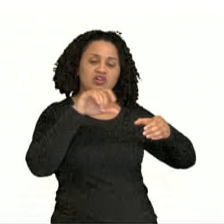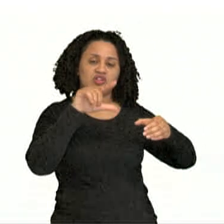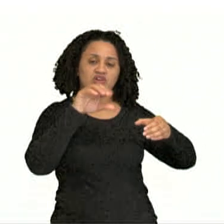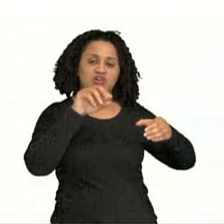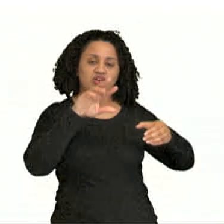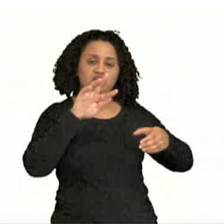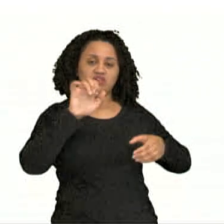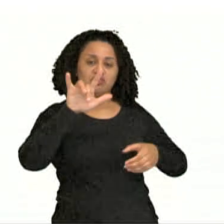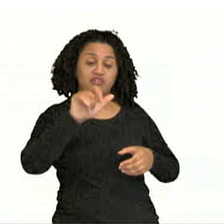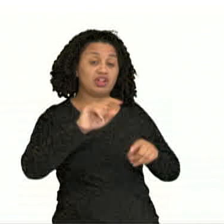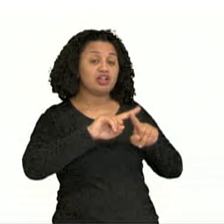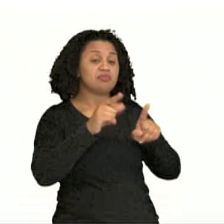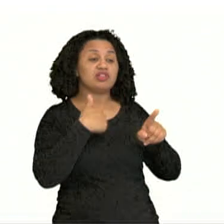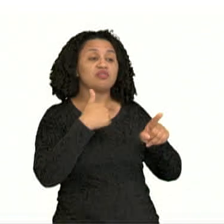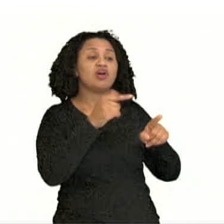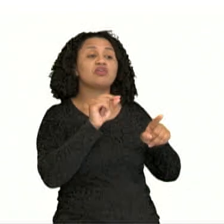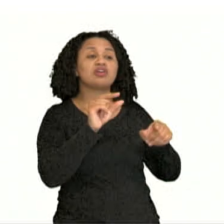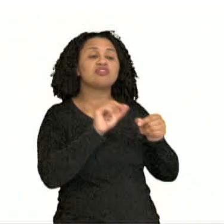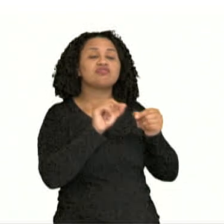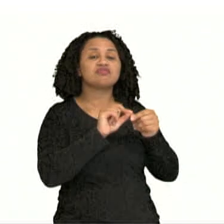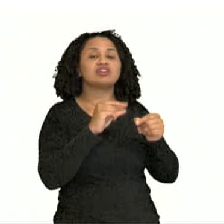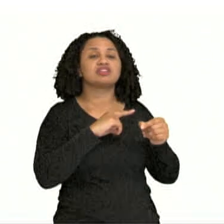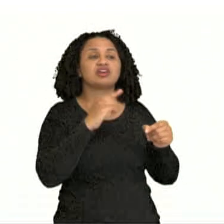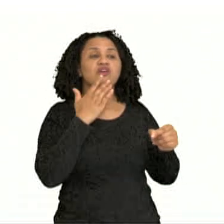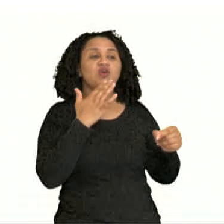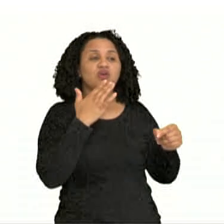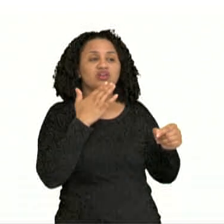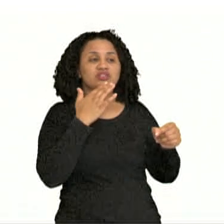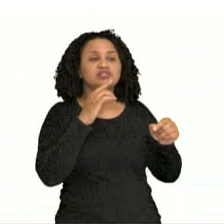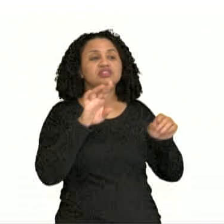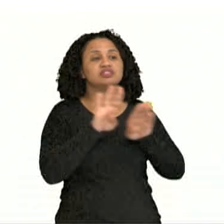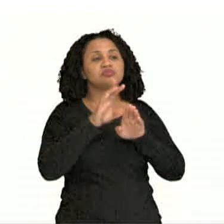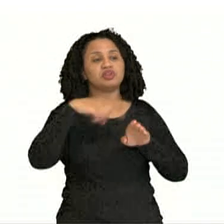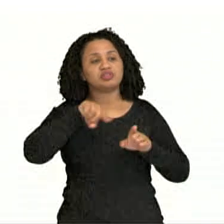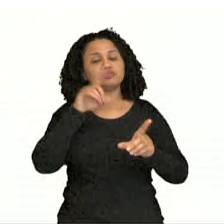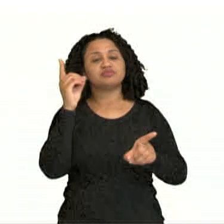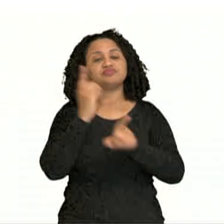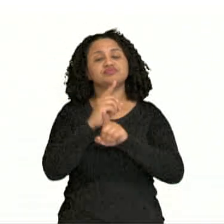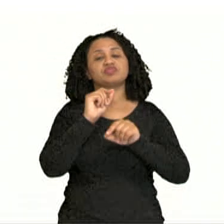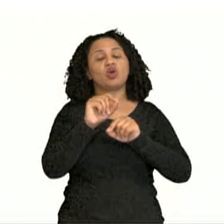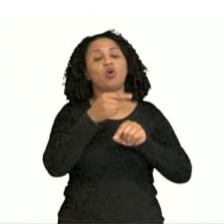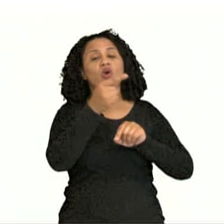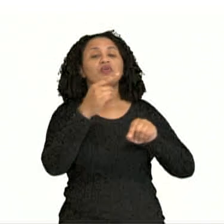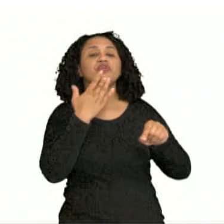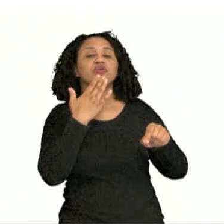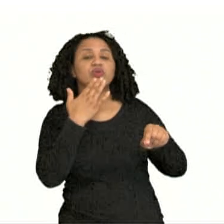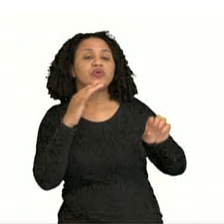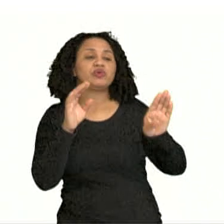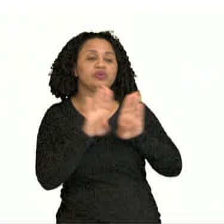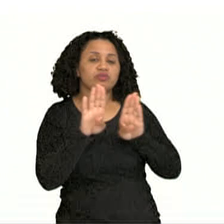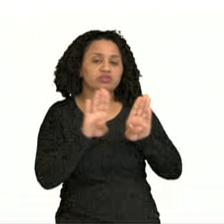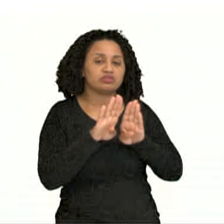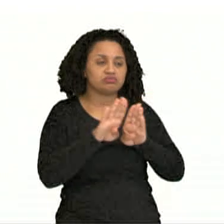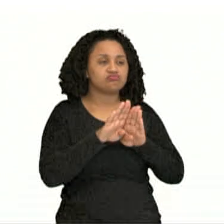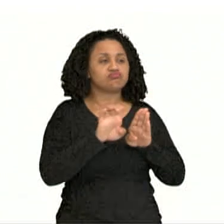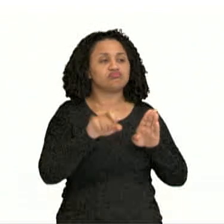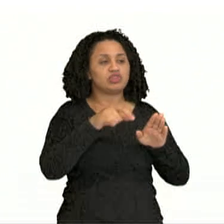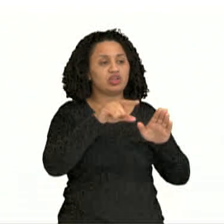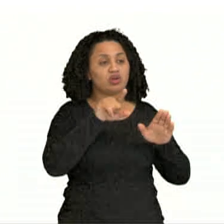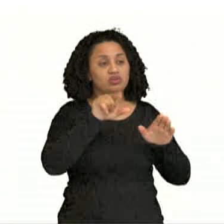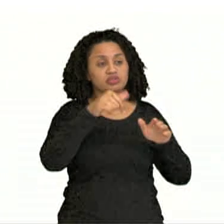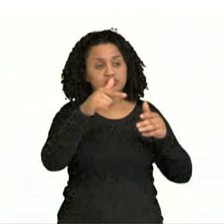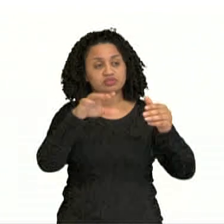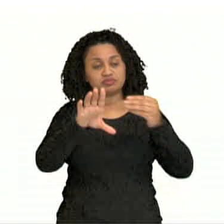Porém, não é o pigmento verde o único que nós encontramos. Nós encontramos outras cores em outros